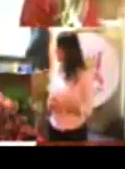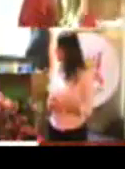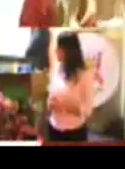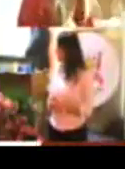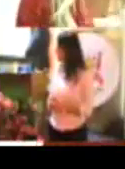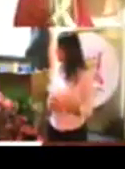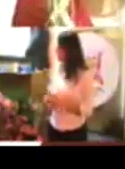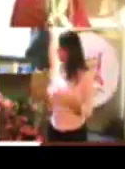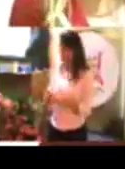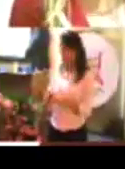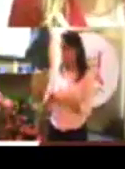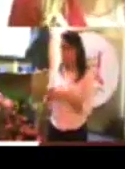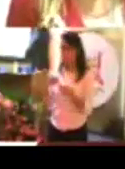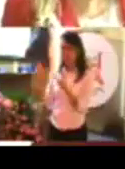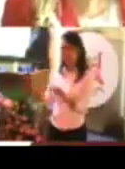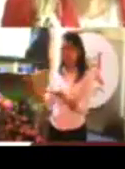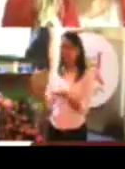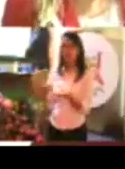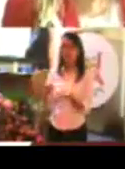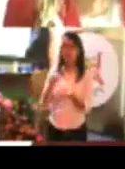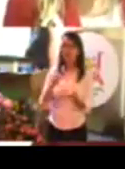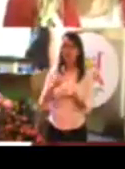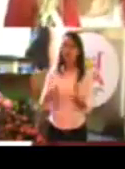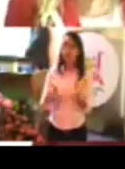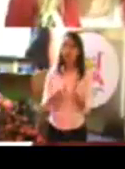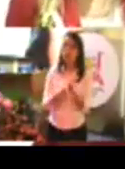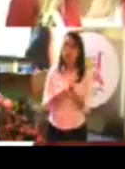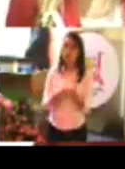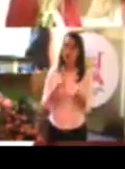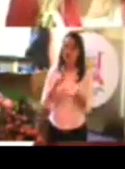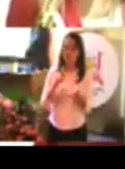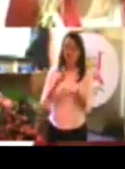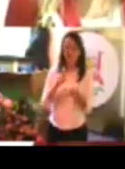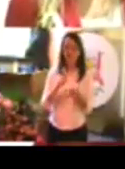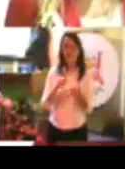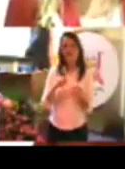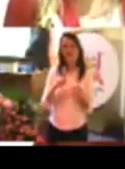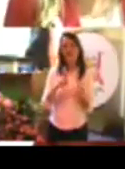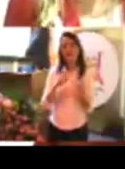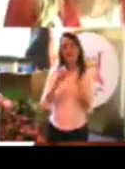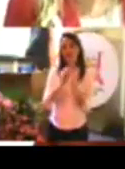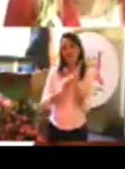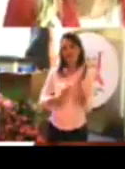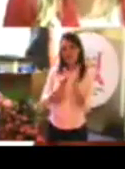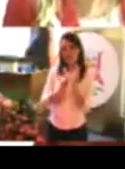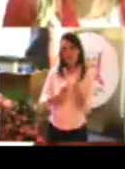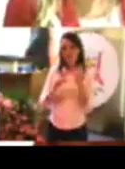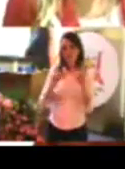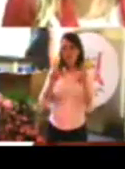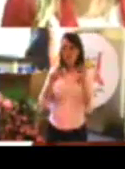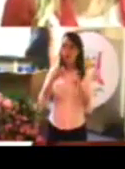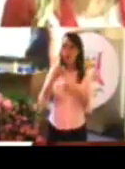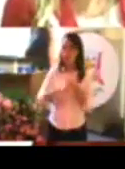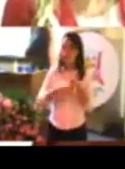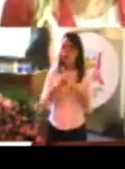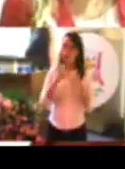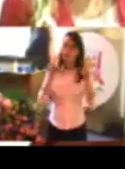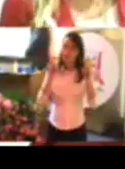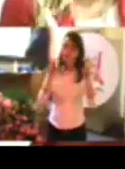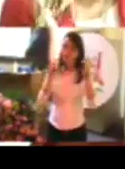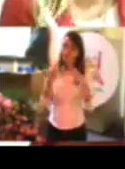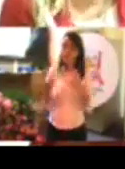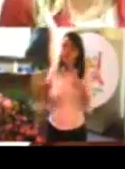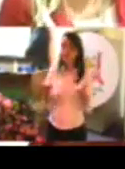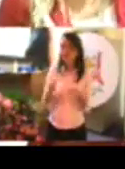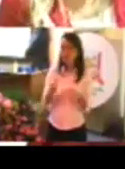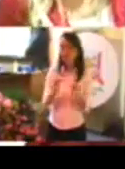Vou lhe entregar também uma agenda do Senado Federal, que os senadores recebem. É uma agenda temática, cada ano é um tema. O ano